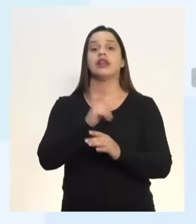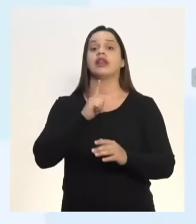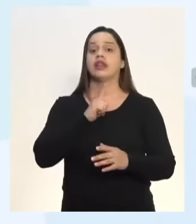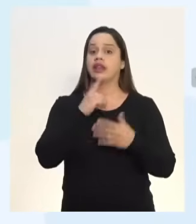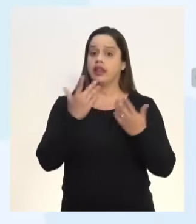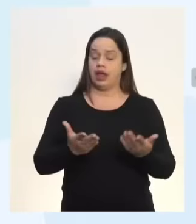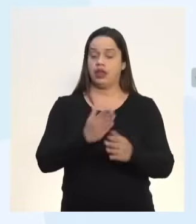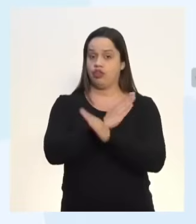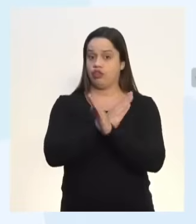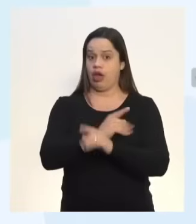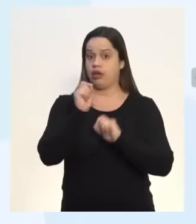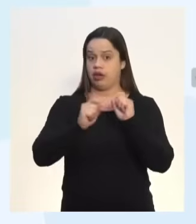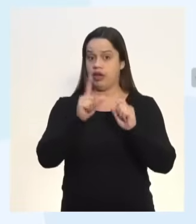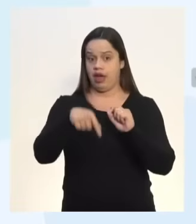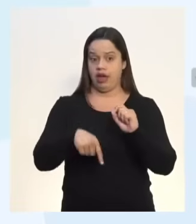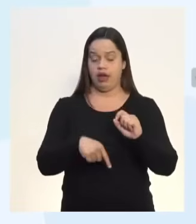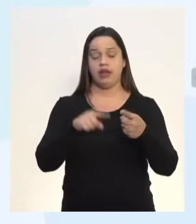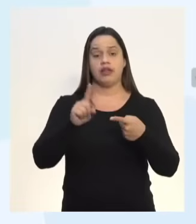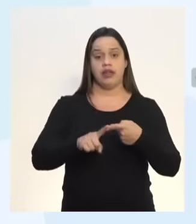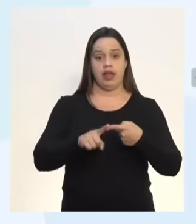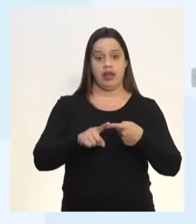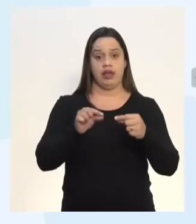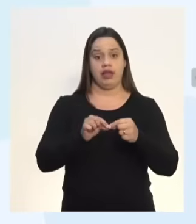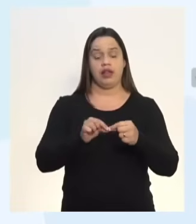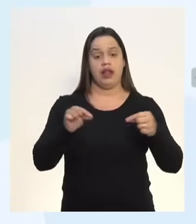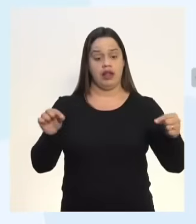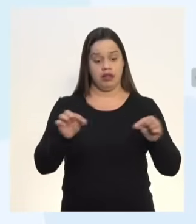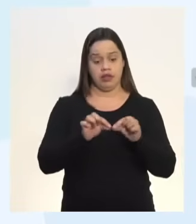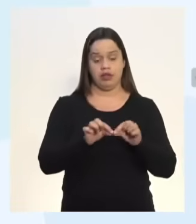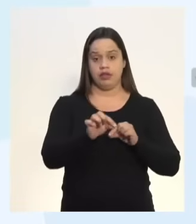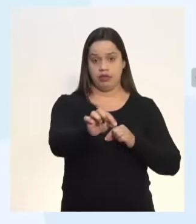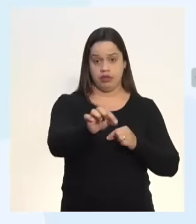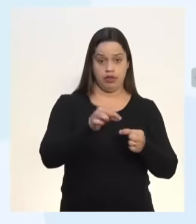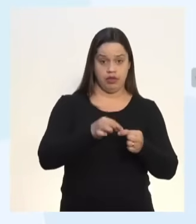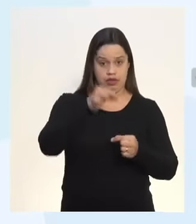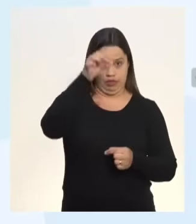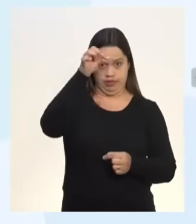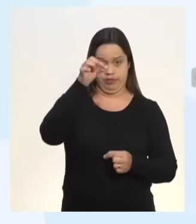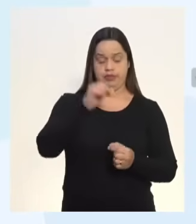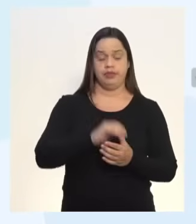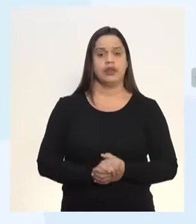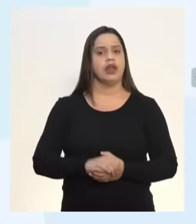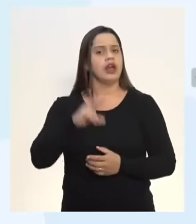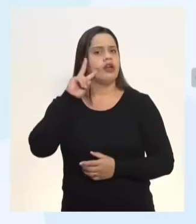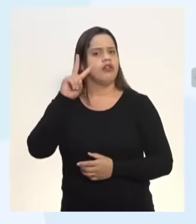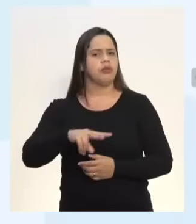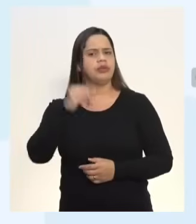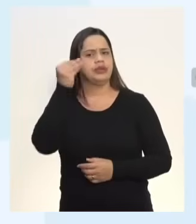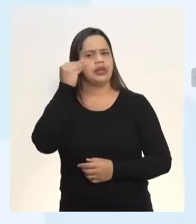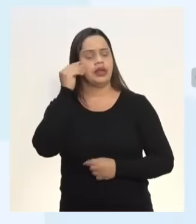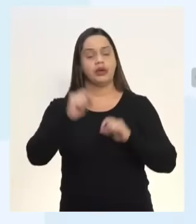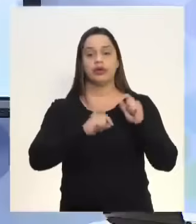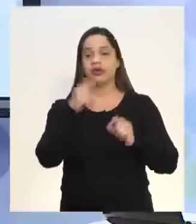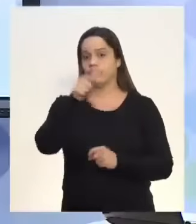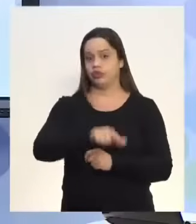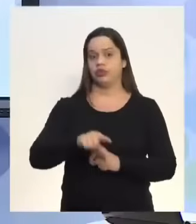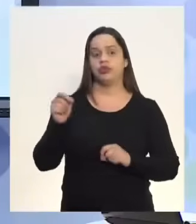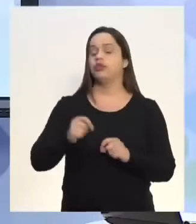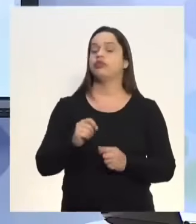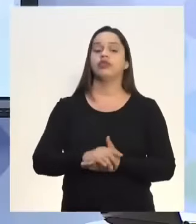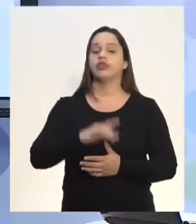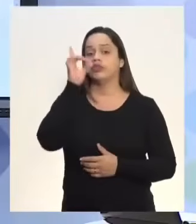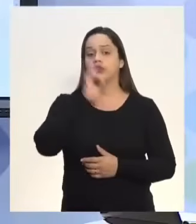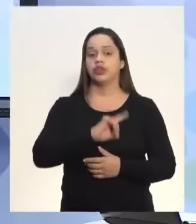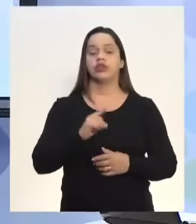início. Então, ele tem largura, comprimento e altura. Vamos tentar, de novo, vou até pedir para o